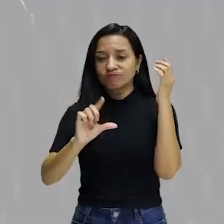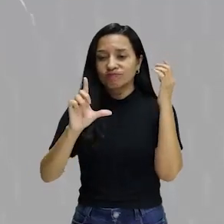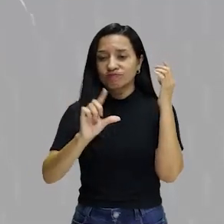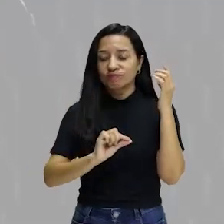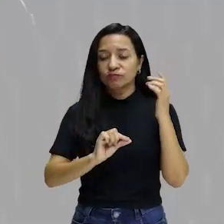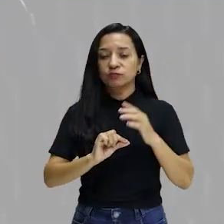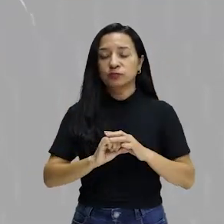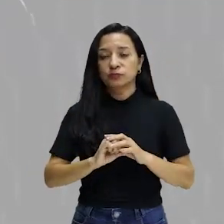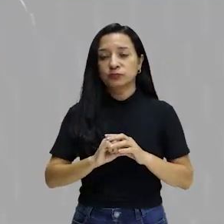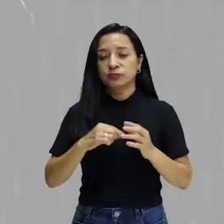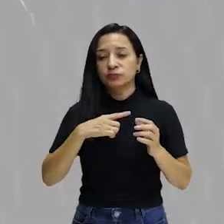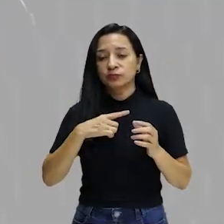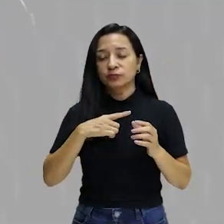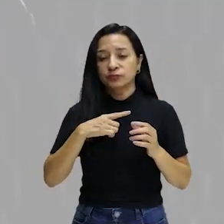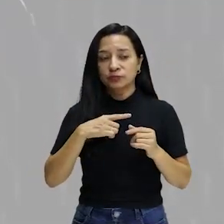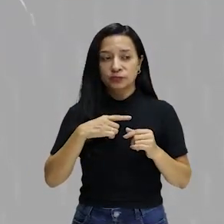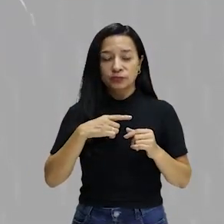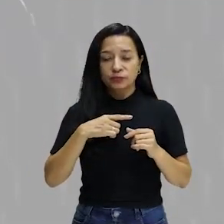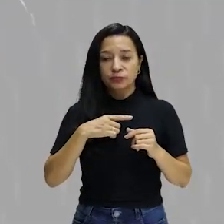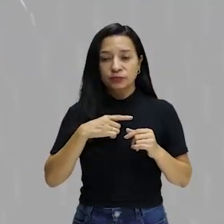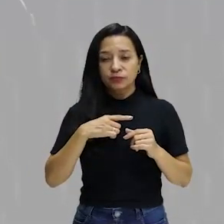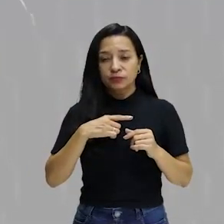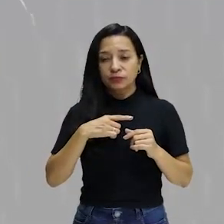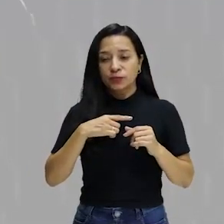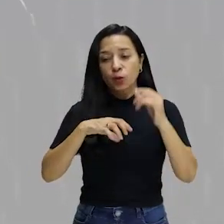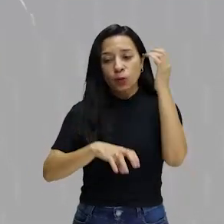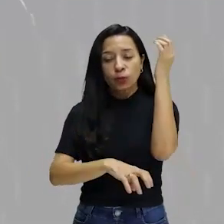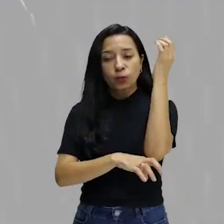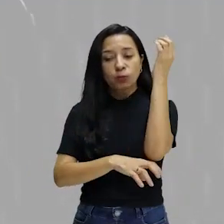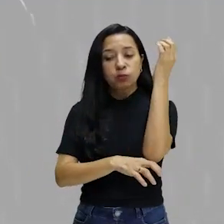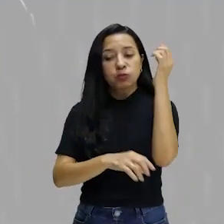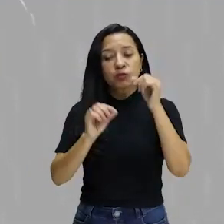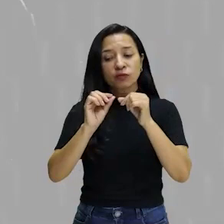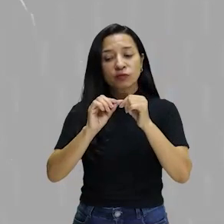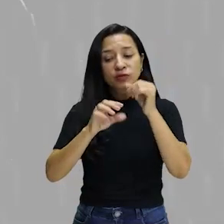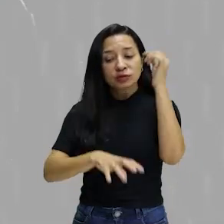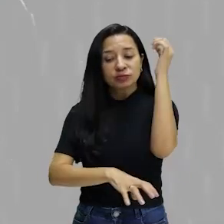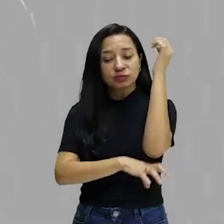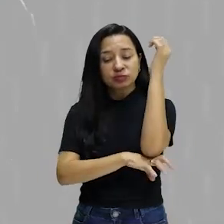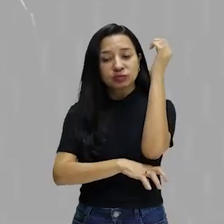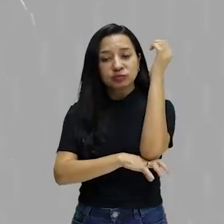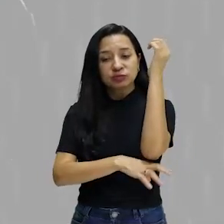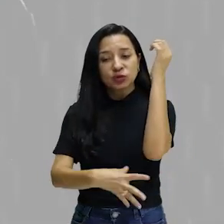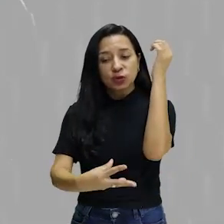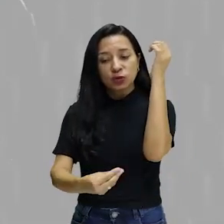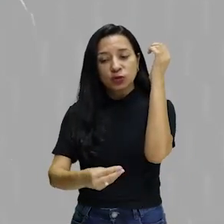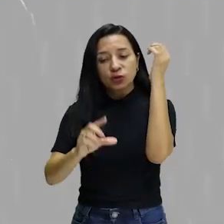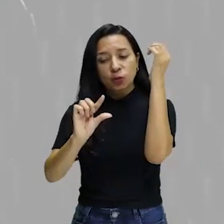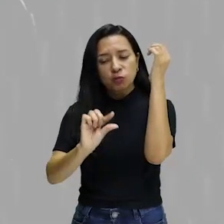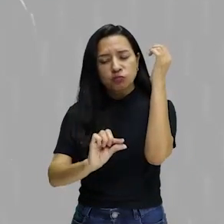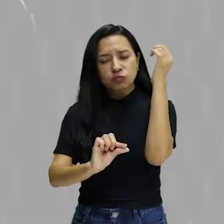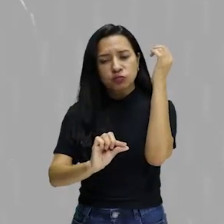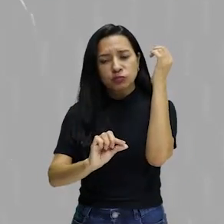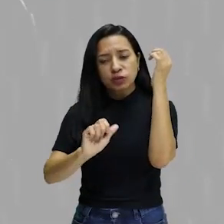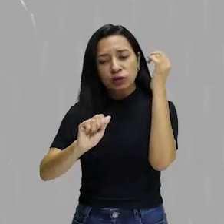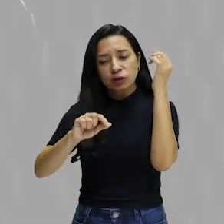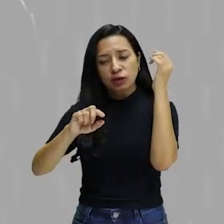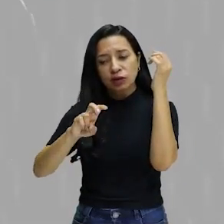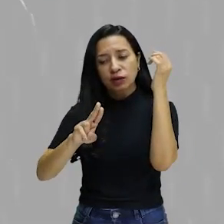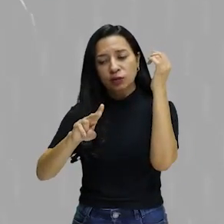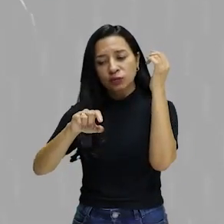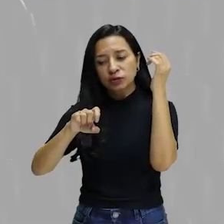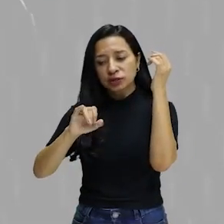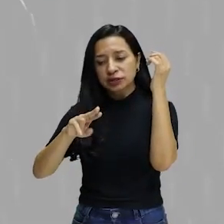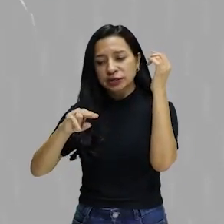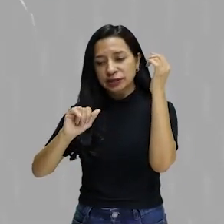menor. Então, eu tenho que ter, para que uma planta produza mais raízes, eu tenho que ter uma concentração pequenininha de auxina. Então,